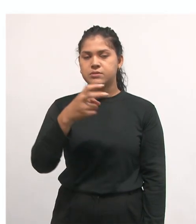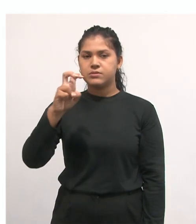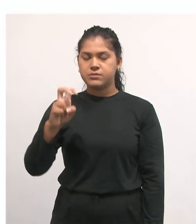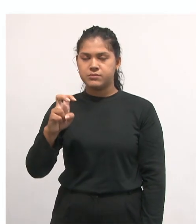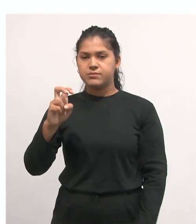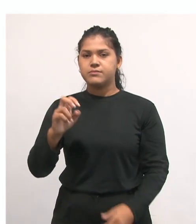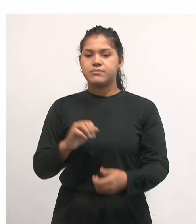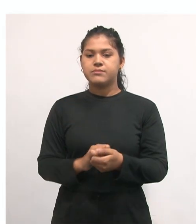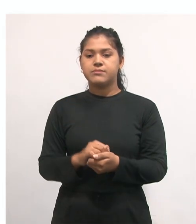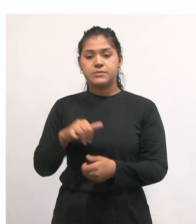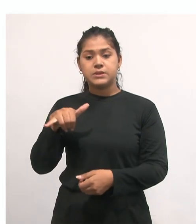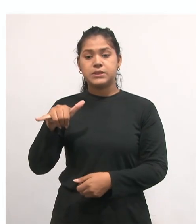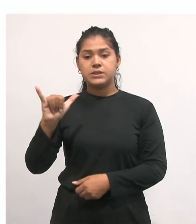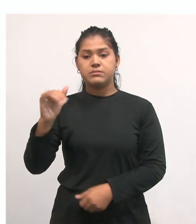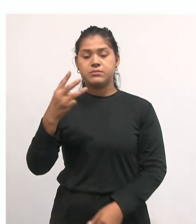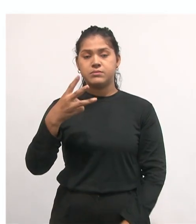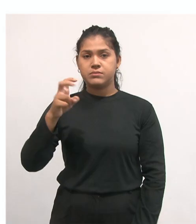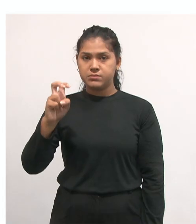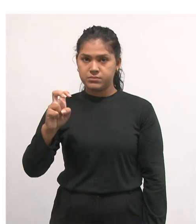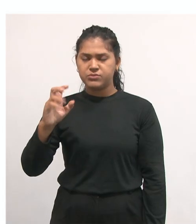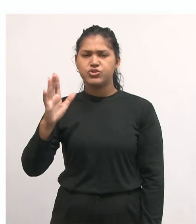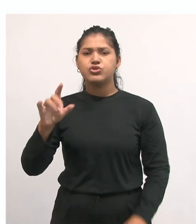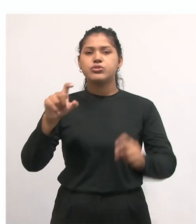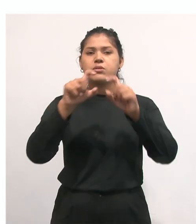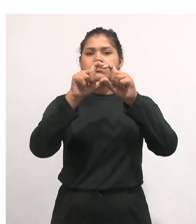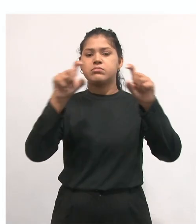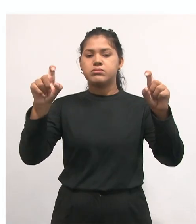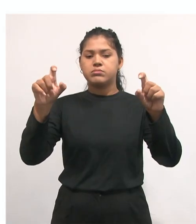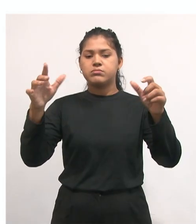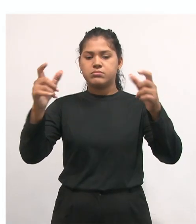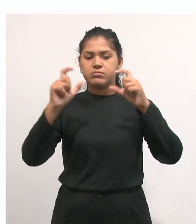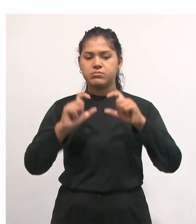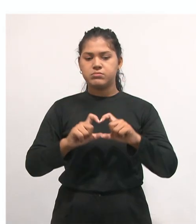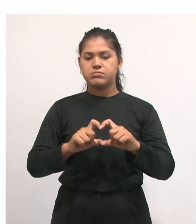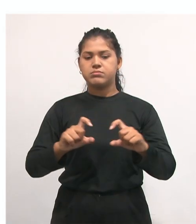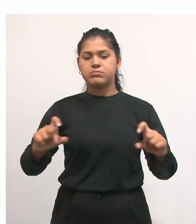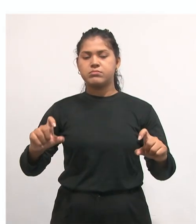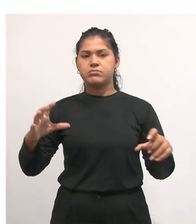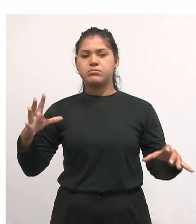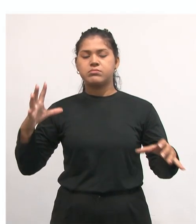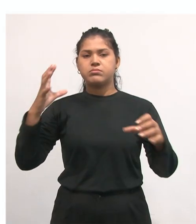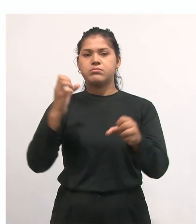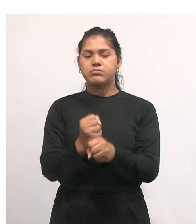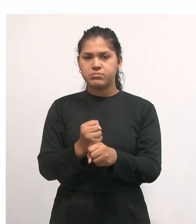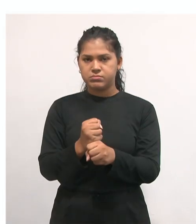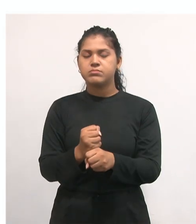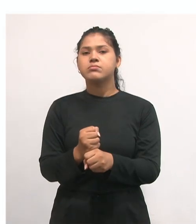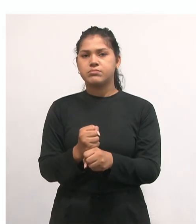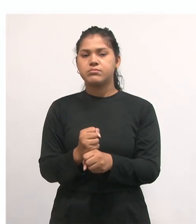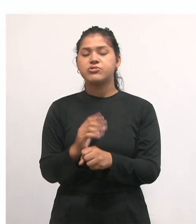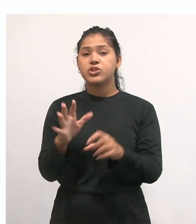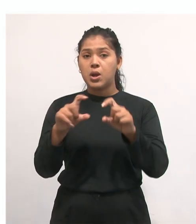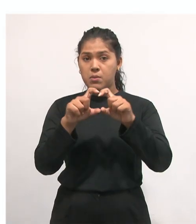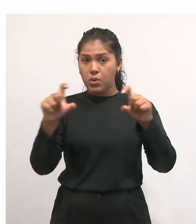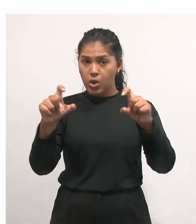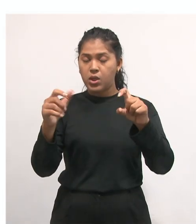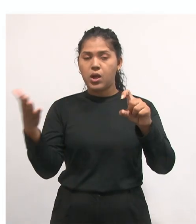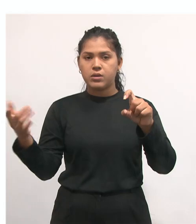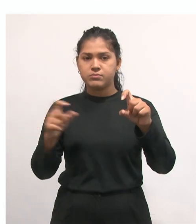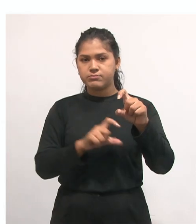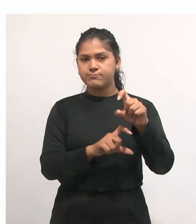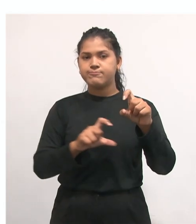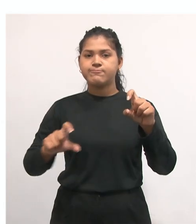que é 35, ali, ó. E aí você já fez toda a parte do numerador, e aí você vai fazer a parte do denominador. E aí você